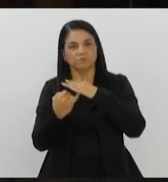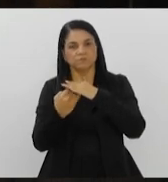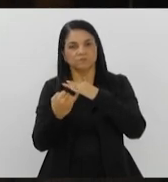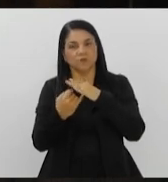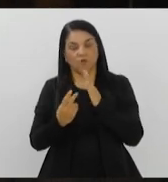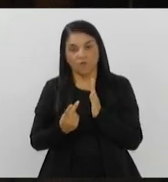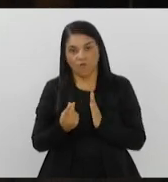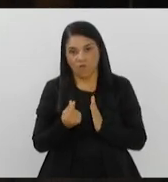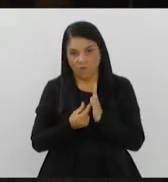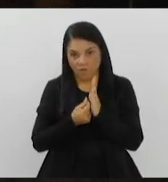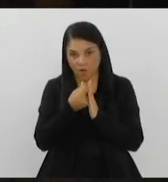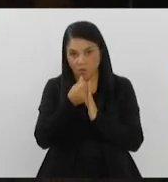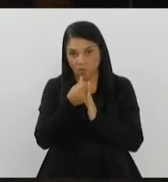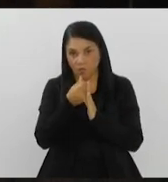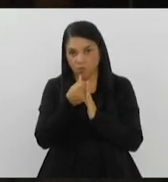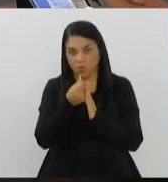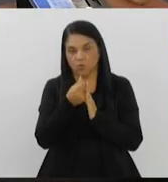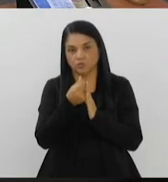de tarifas